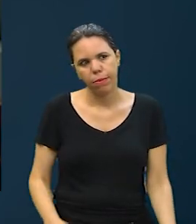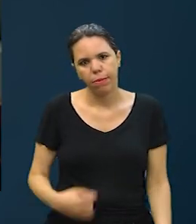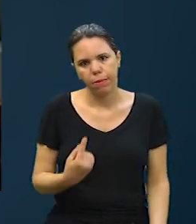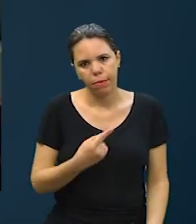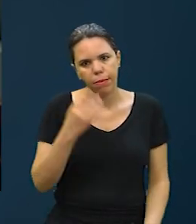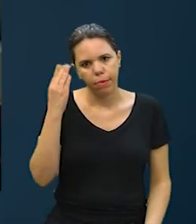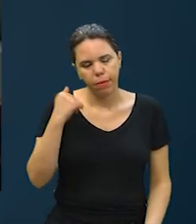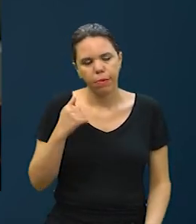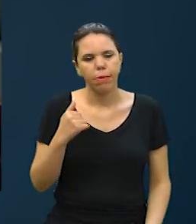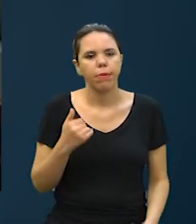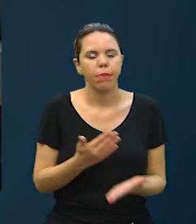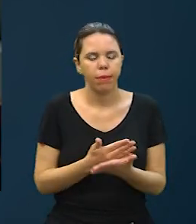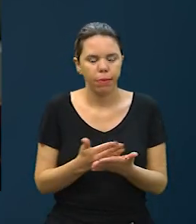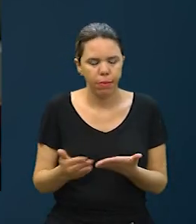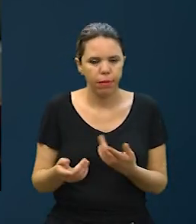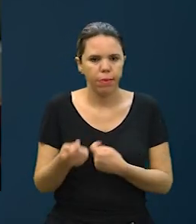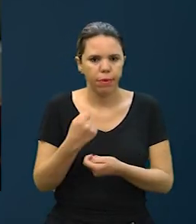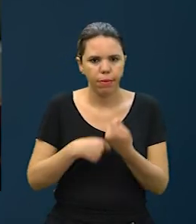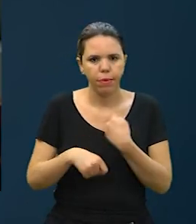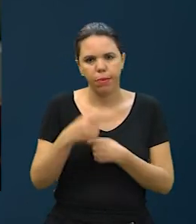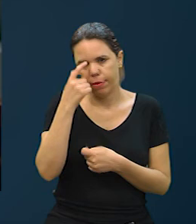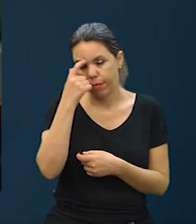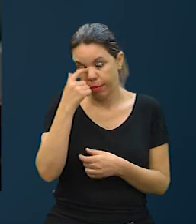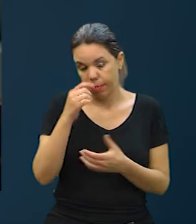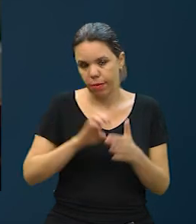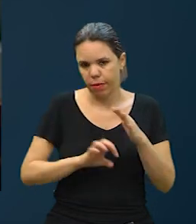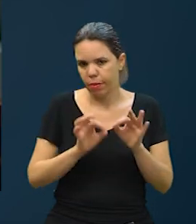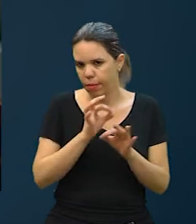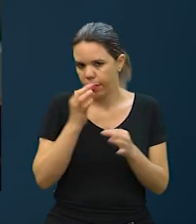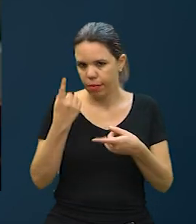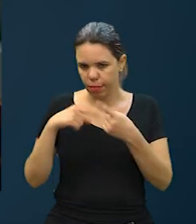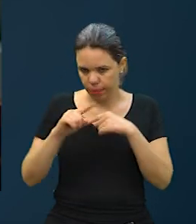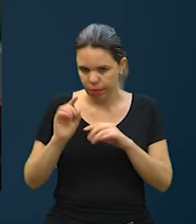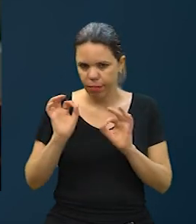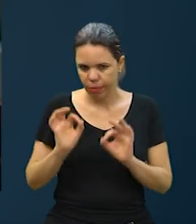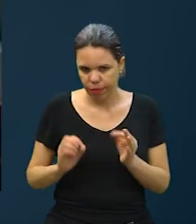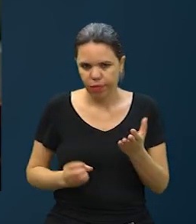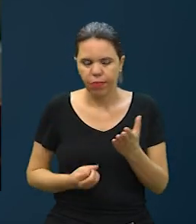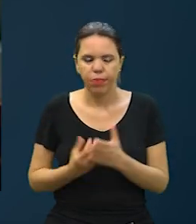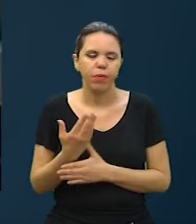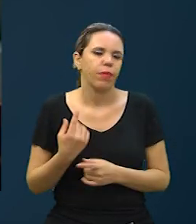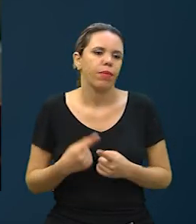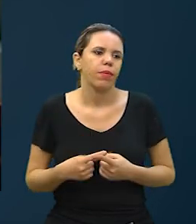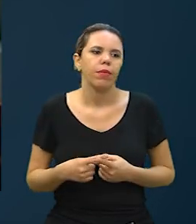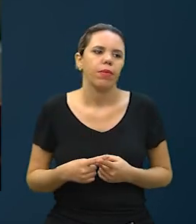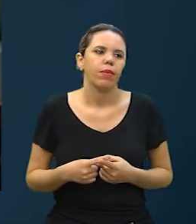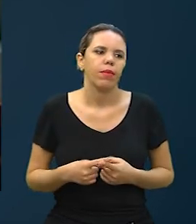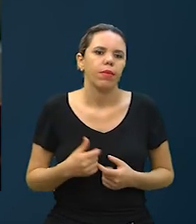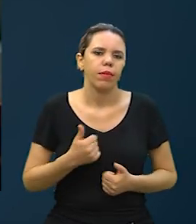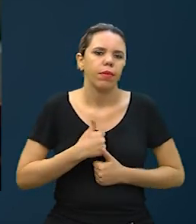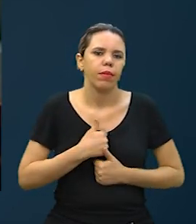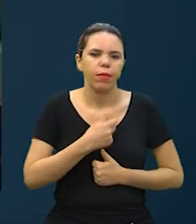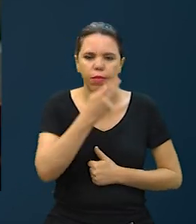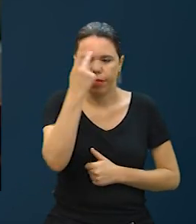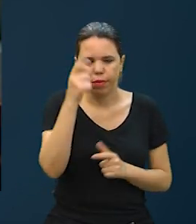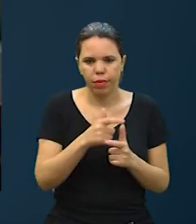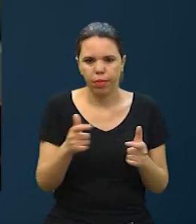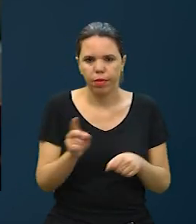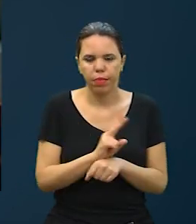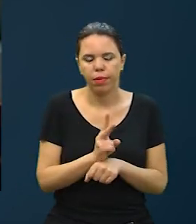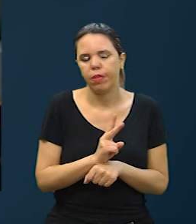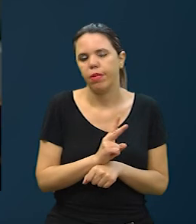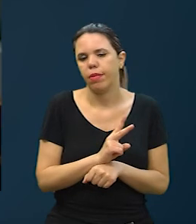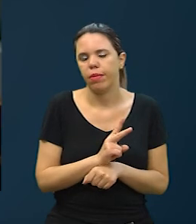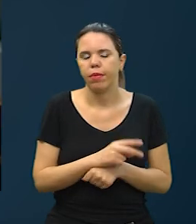A gente sabe que a largada do negócio, largando bem, o sucesso, porque a autoestima da pessoa